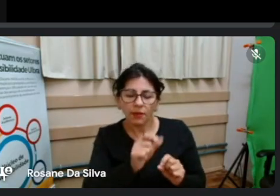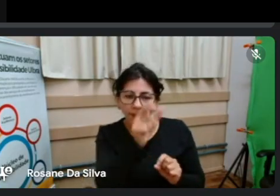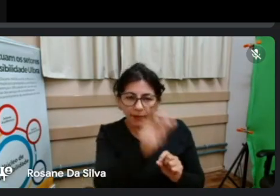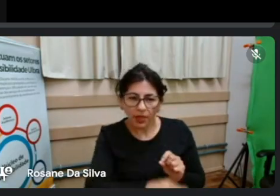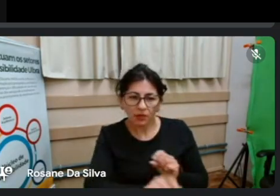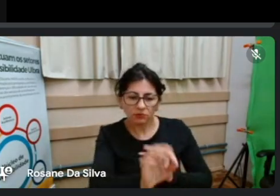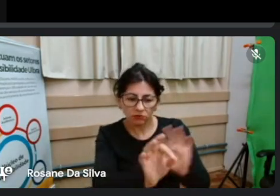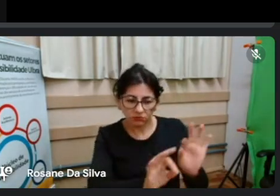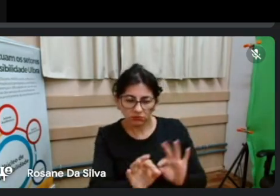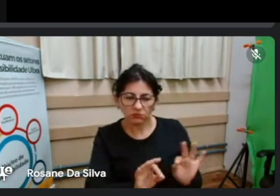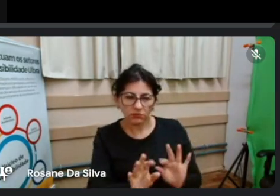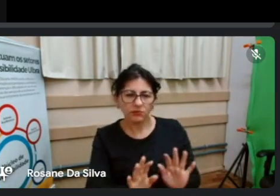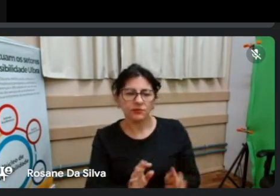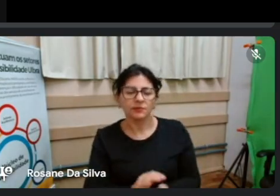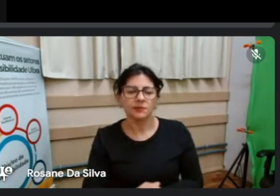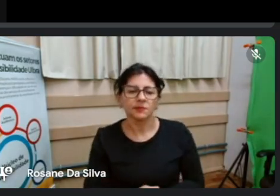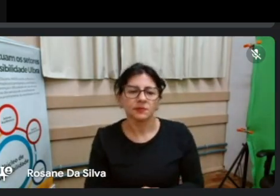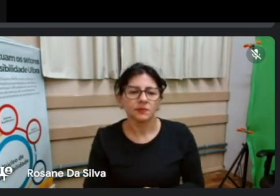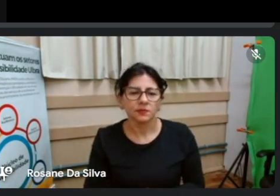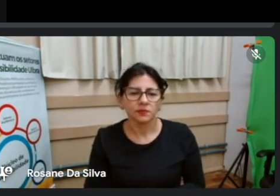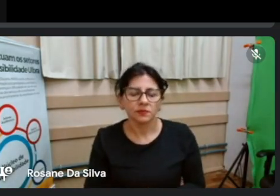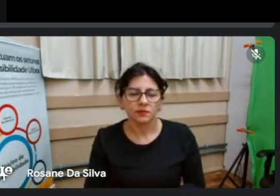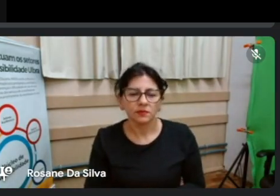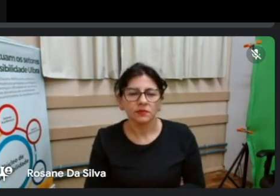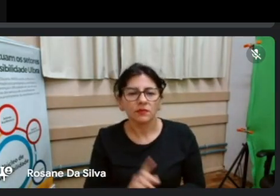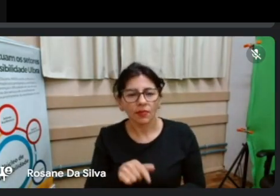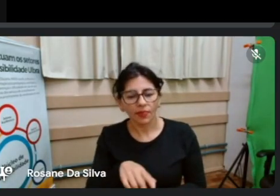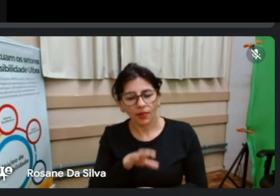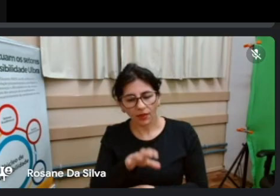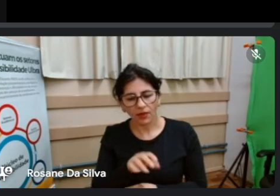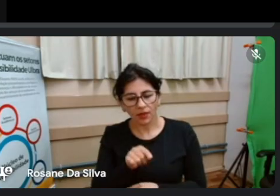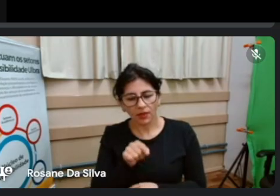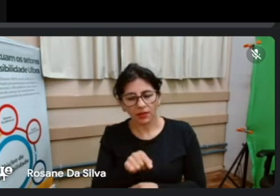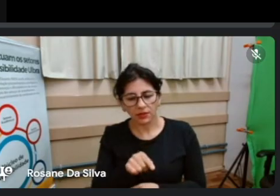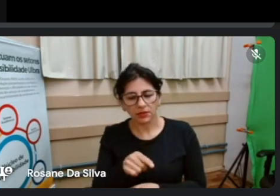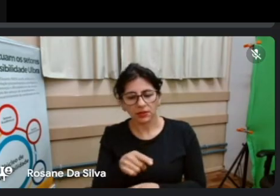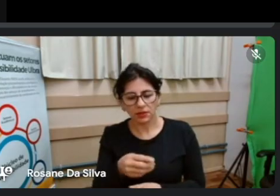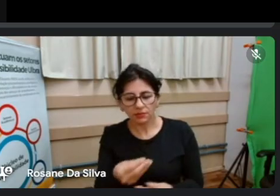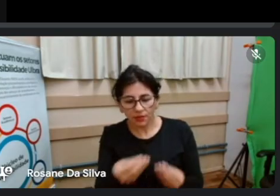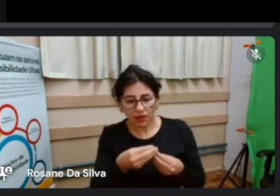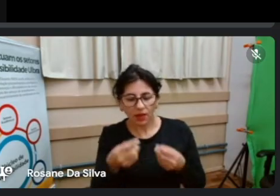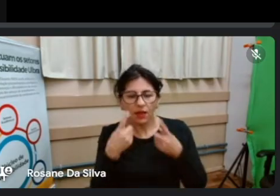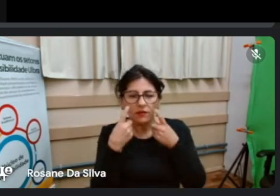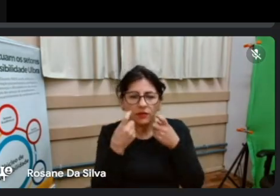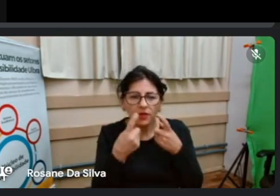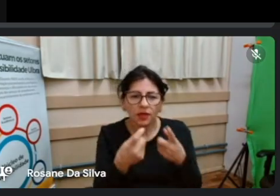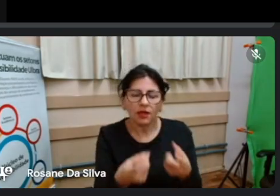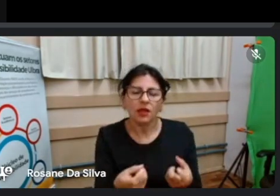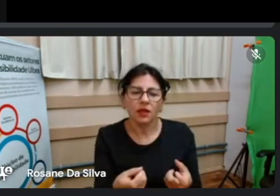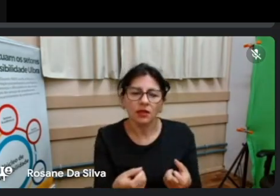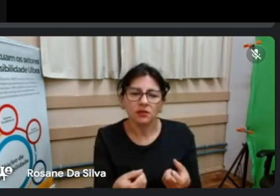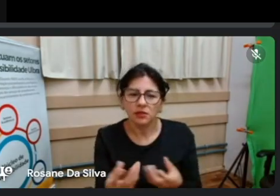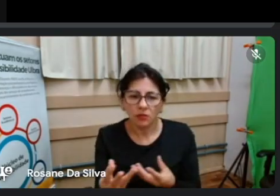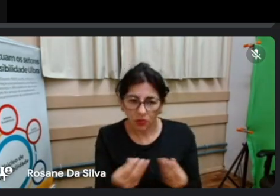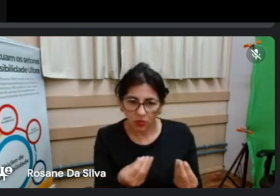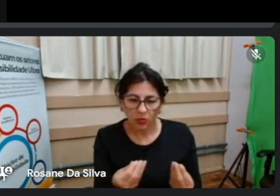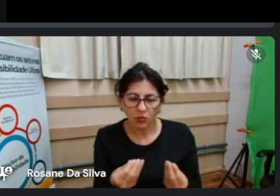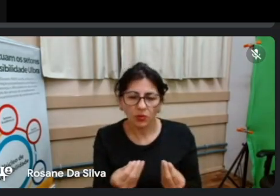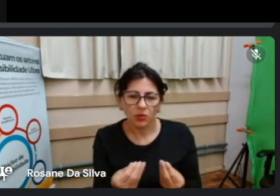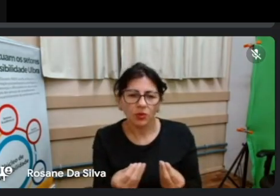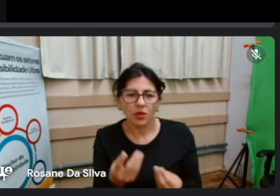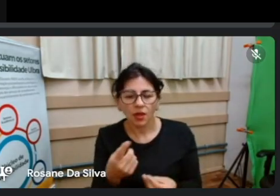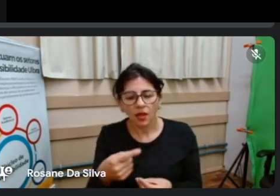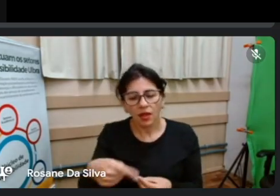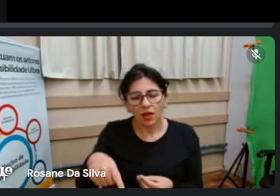certo tipo nã e era isso que me interessava muito nã eh essa esse